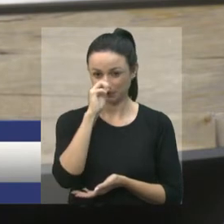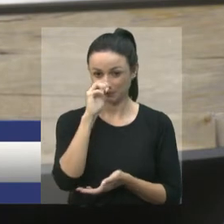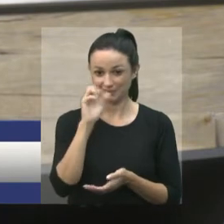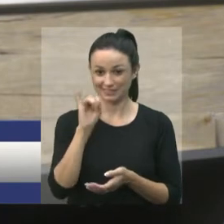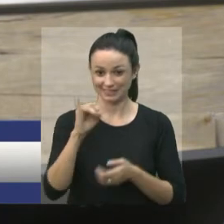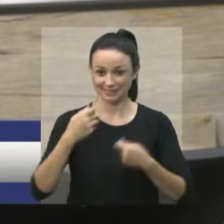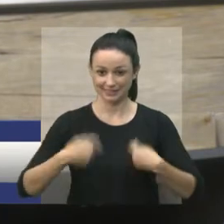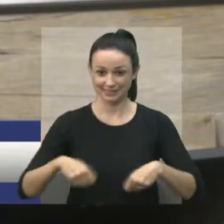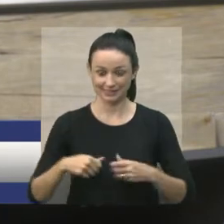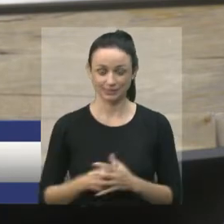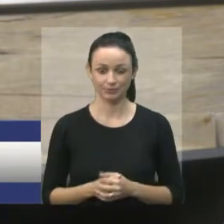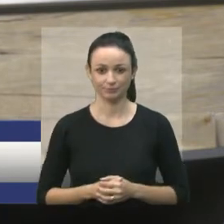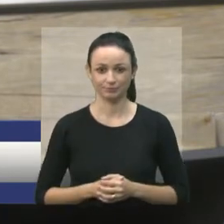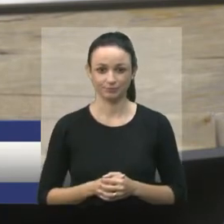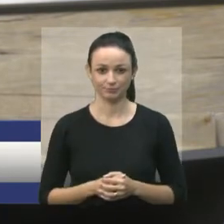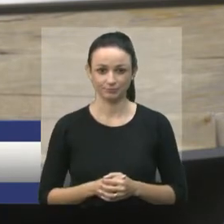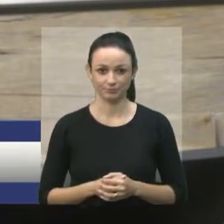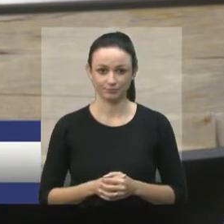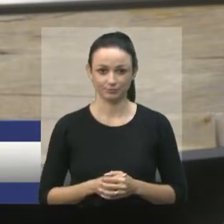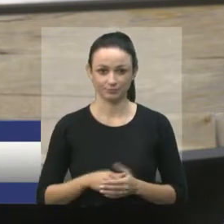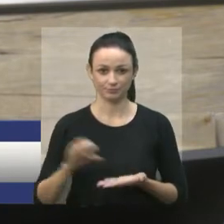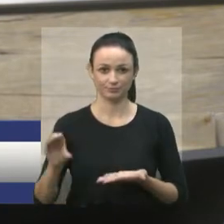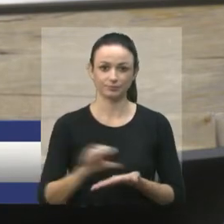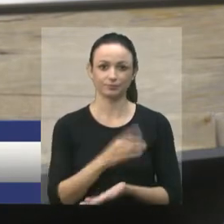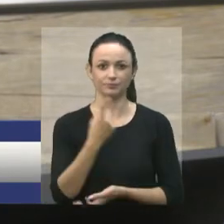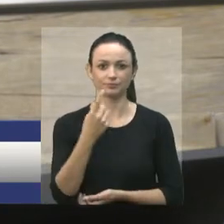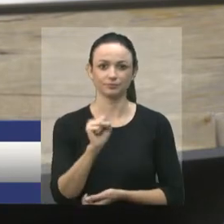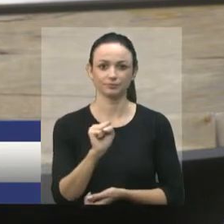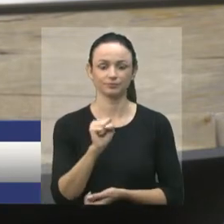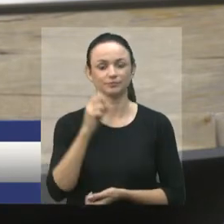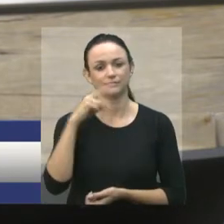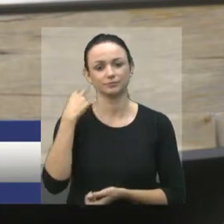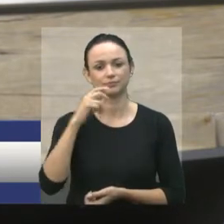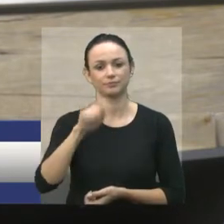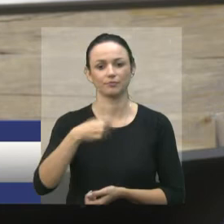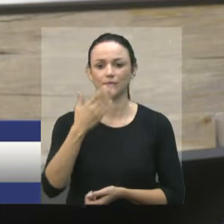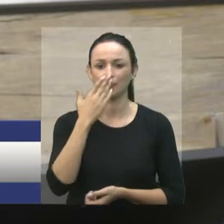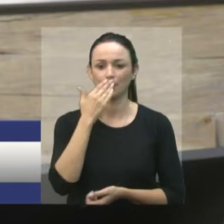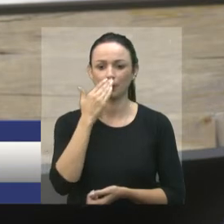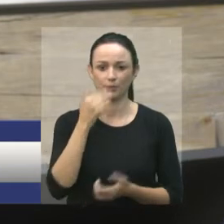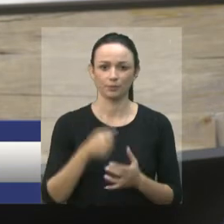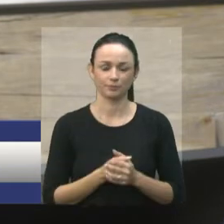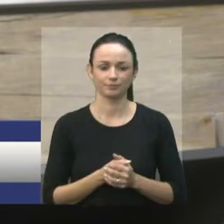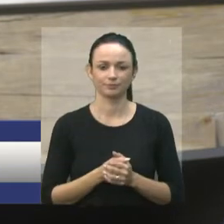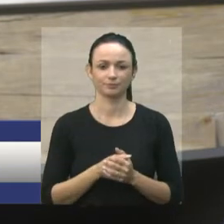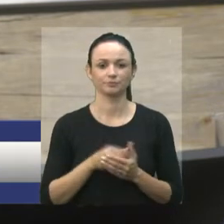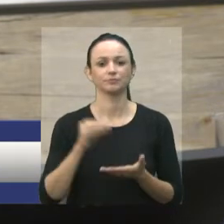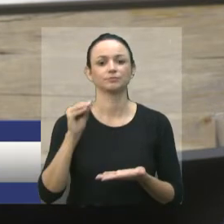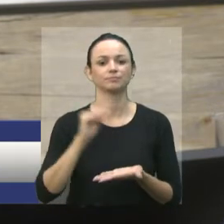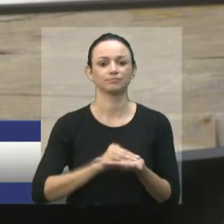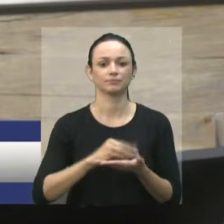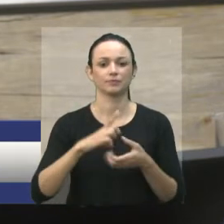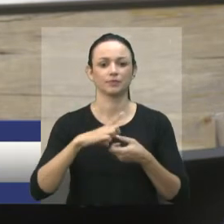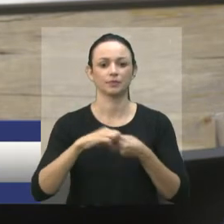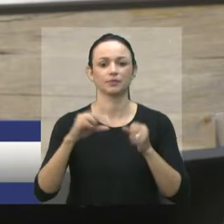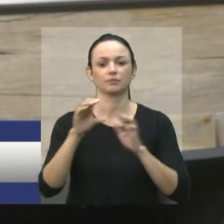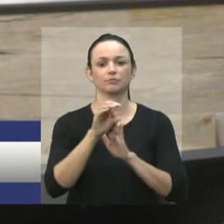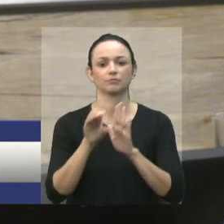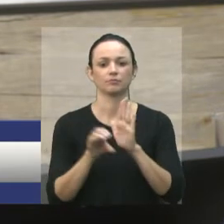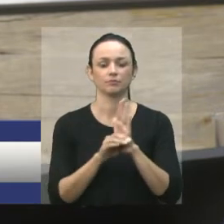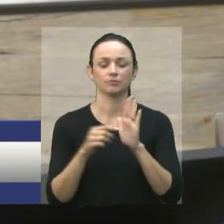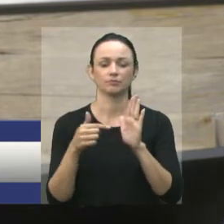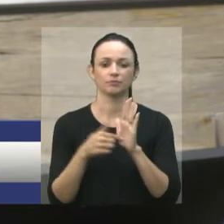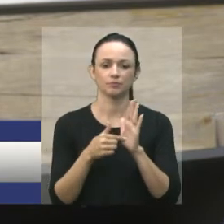forem necessárias. Emenda 18, vereador José Carlos Borgo. Insere artigo no capítulo das